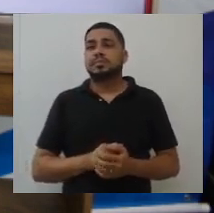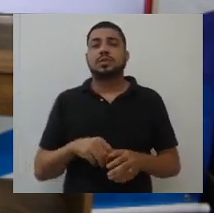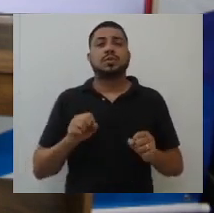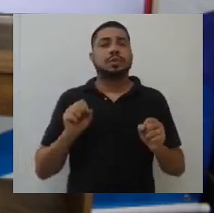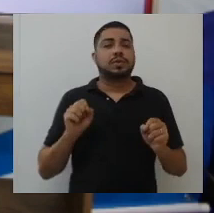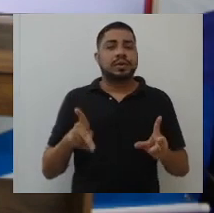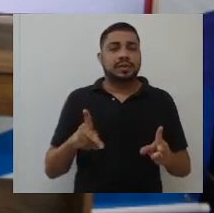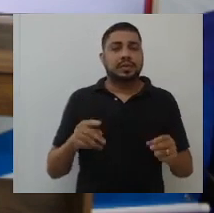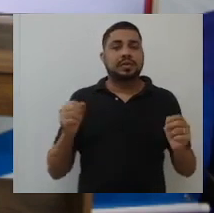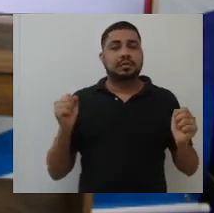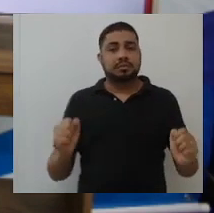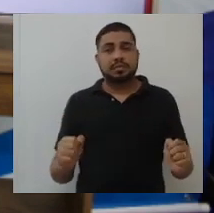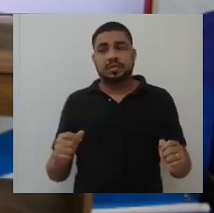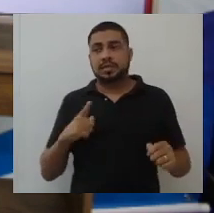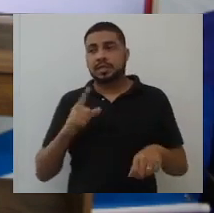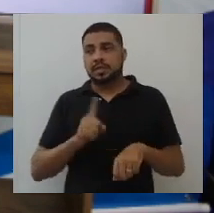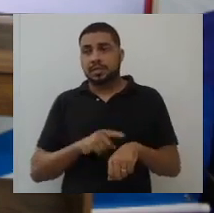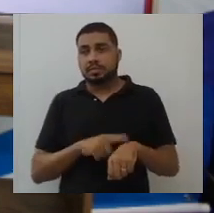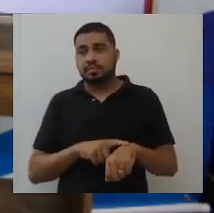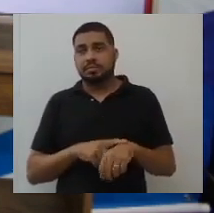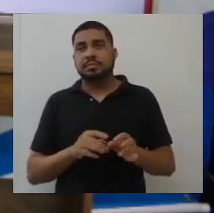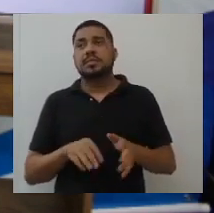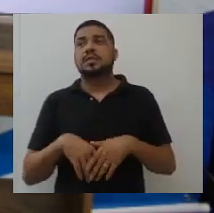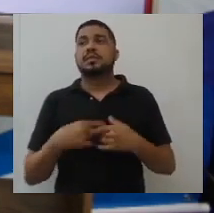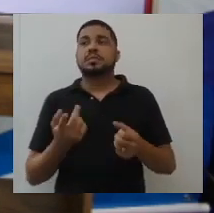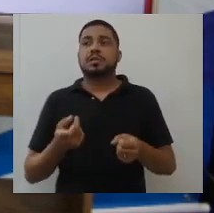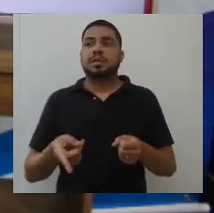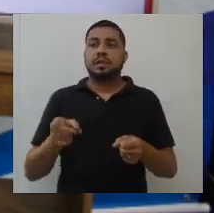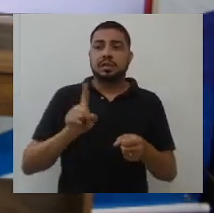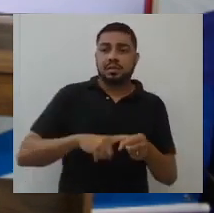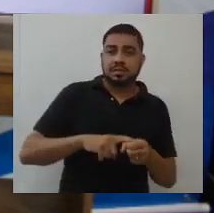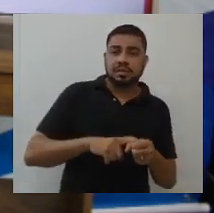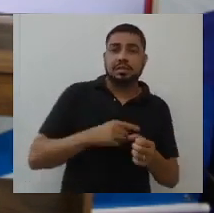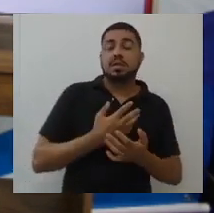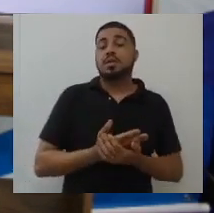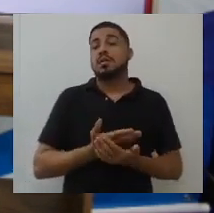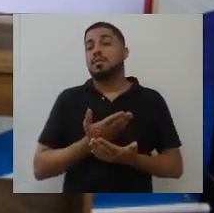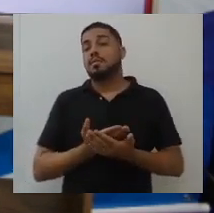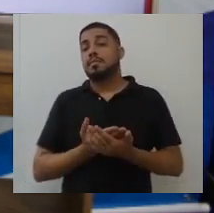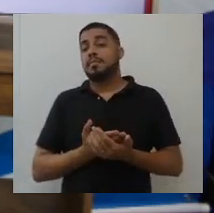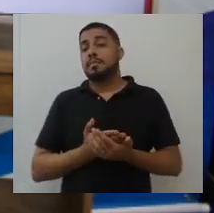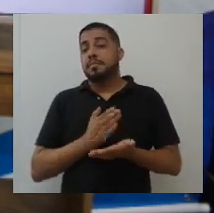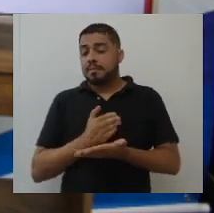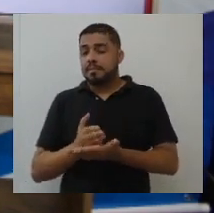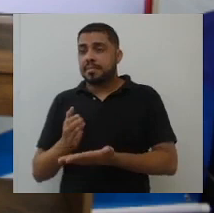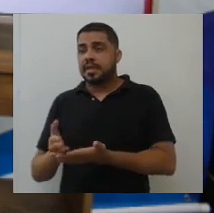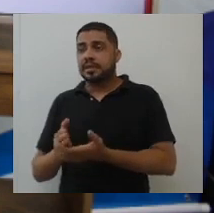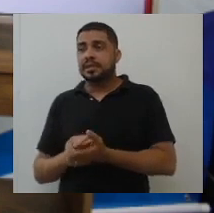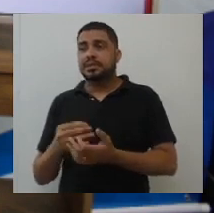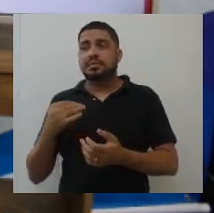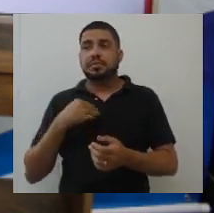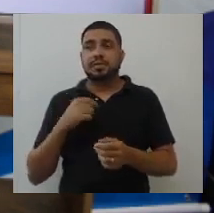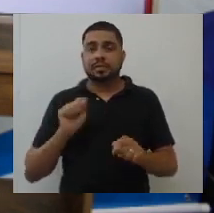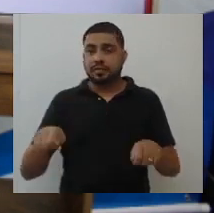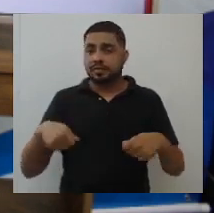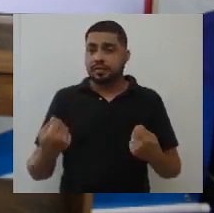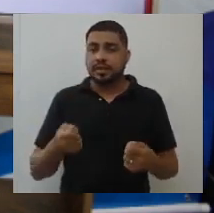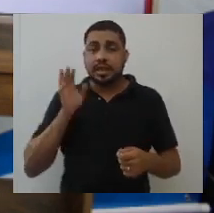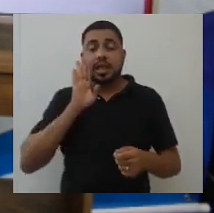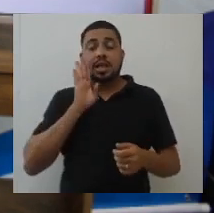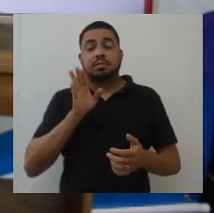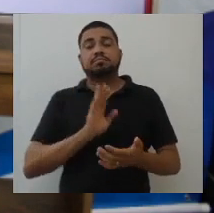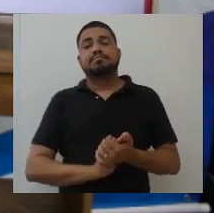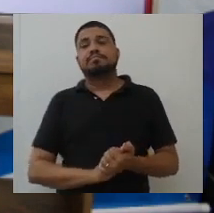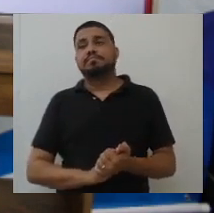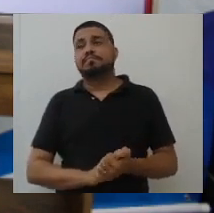Ok, então a gente tem tempo ainda, correto? Então a gente pode retornar lá para a parte dos W8 Questions para eu dar uma reforçada legal. Vê